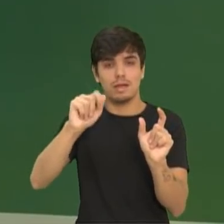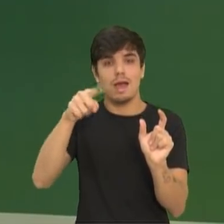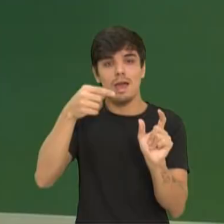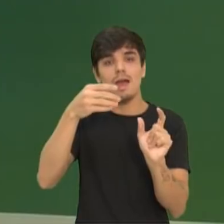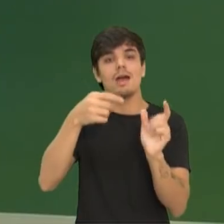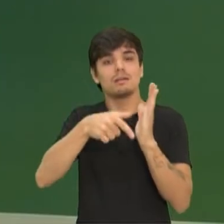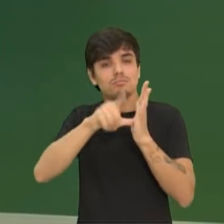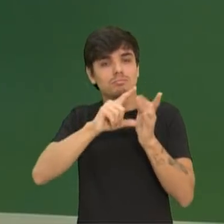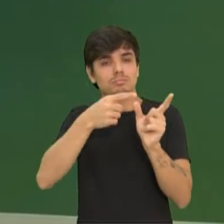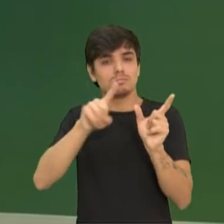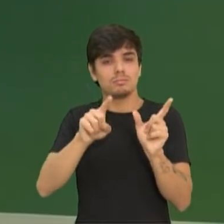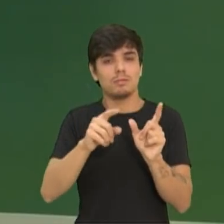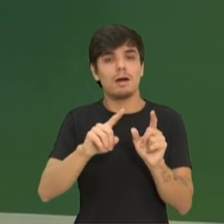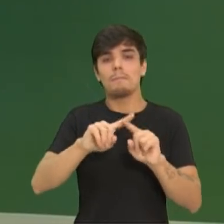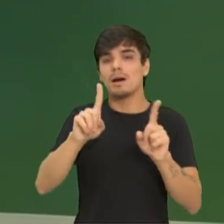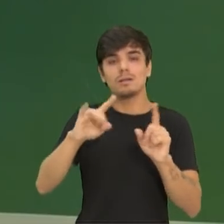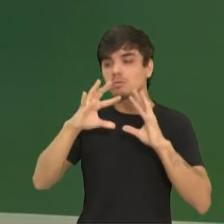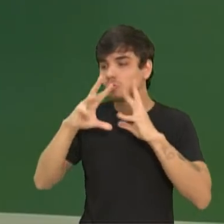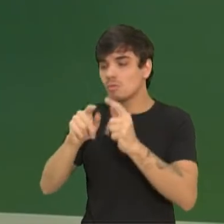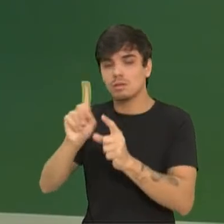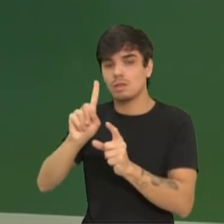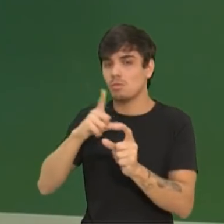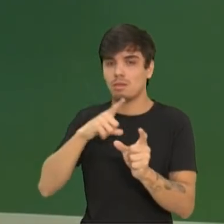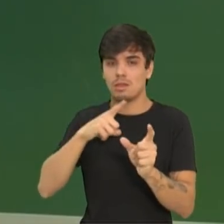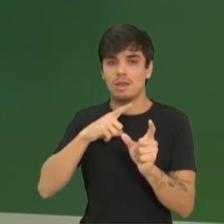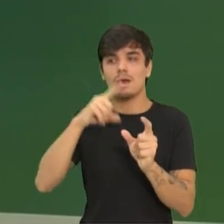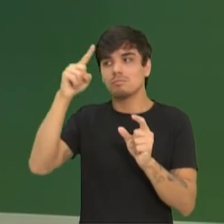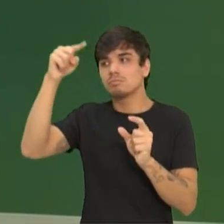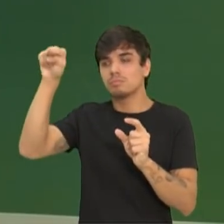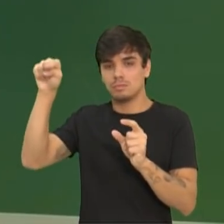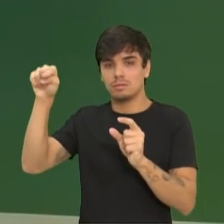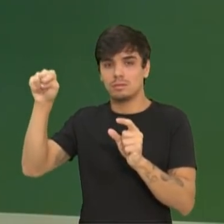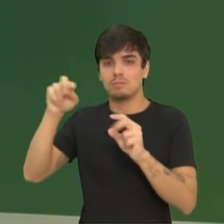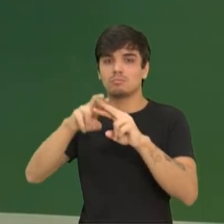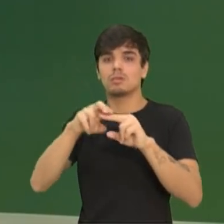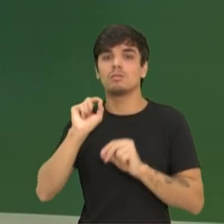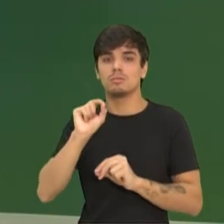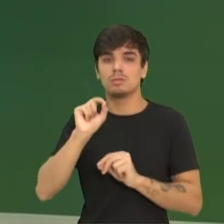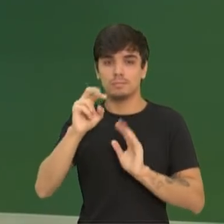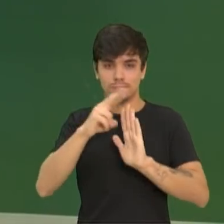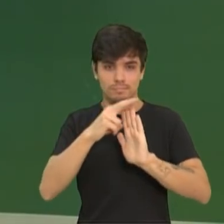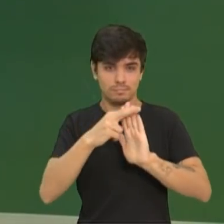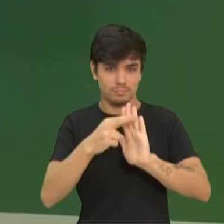todas receberam acento, por uma questão de regra.